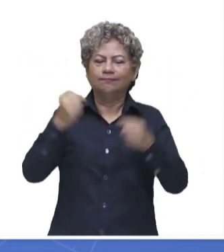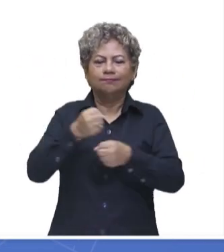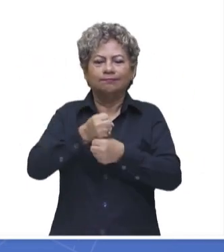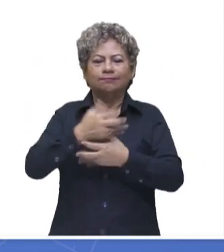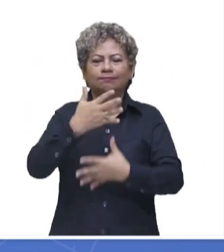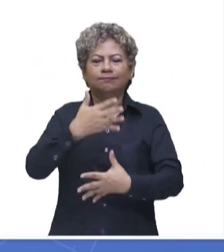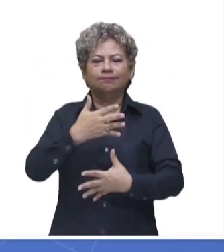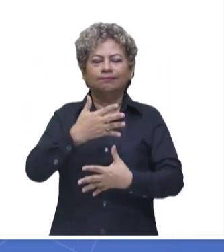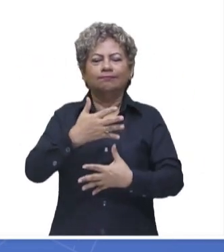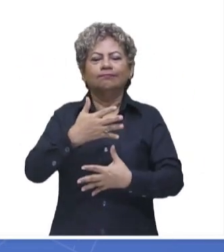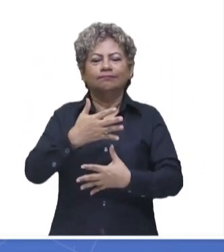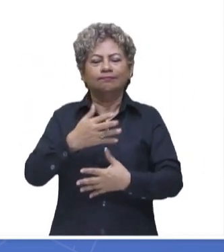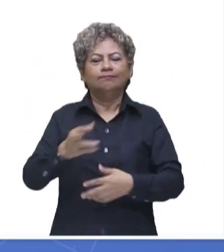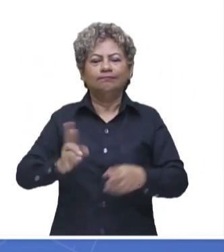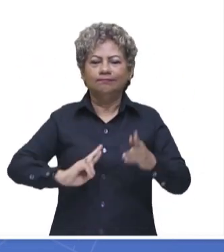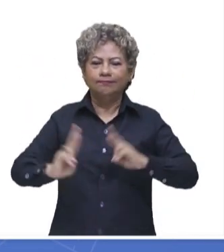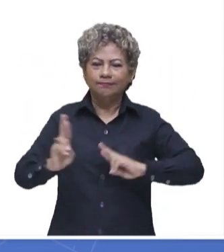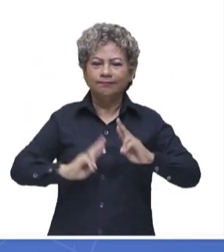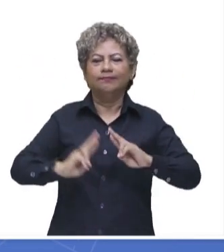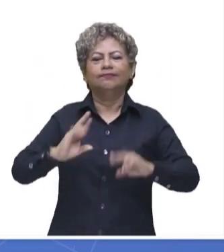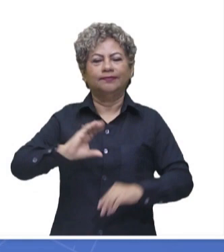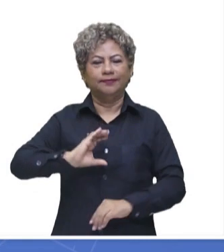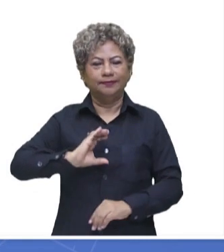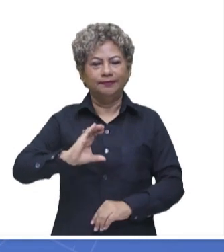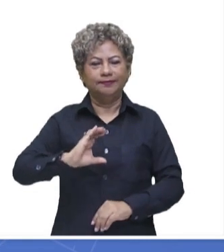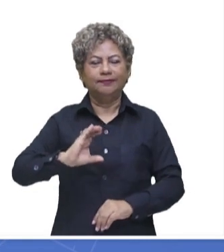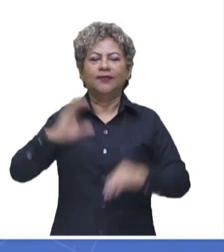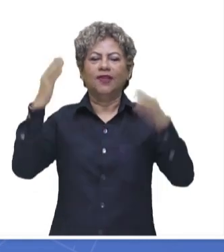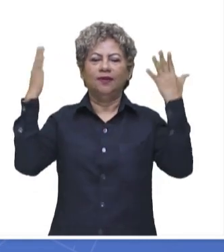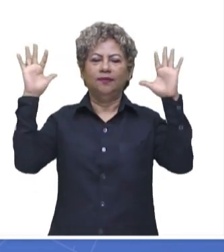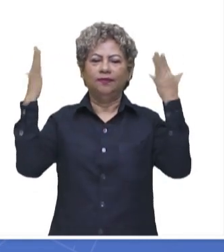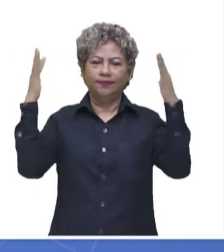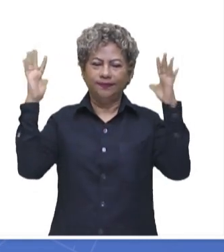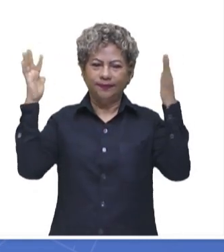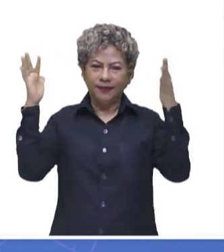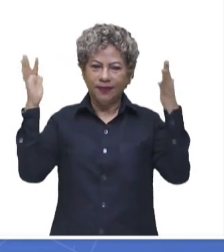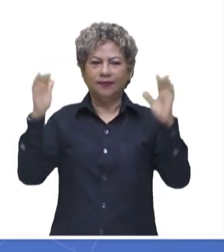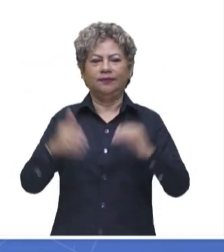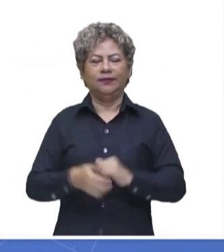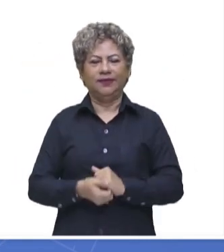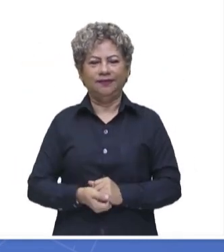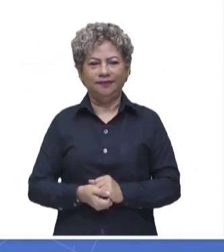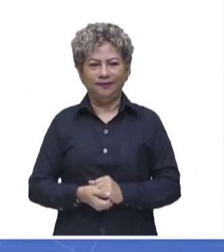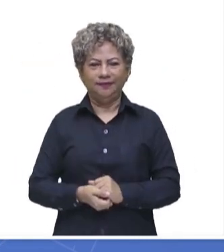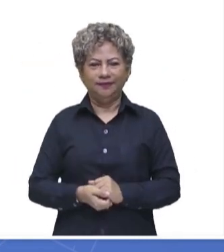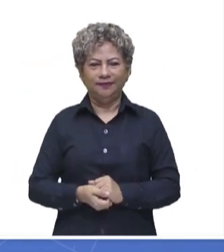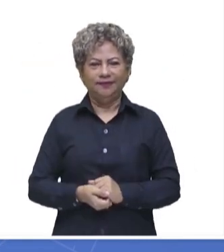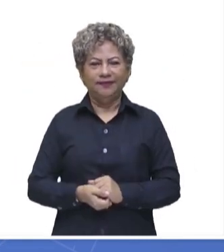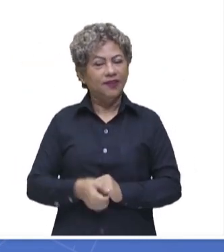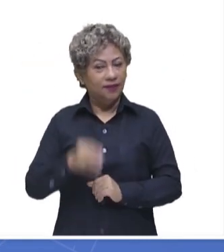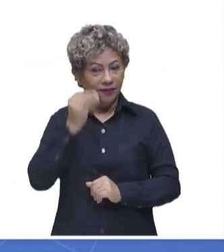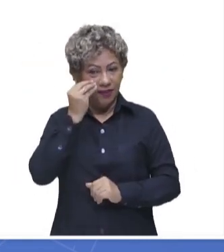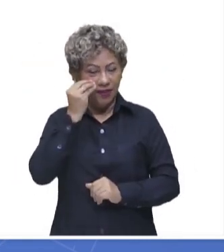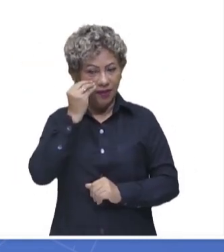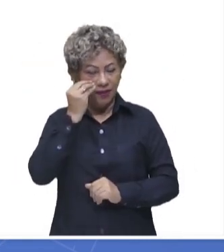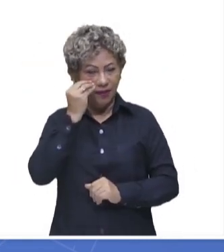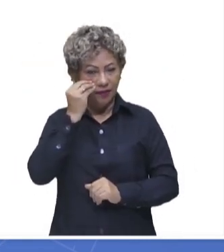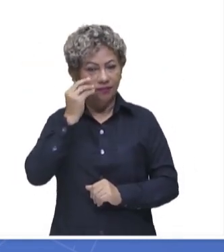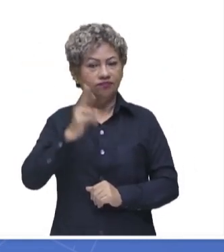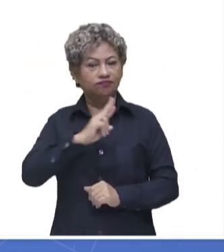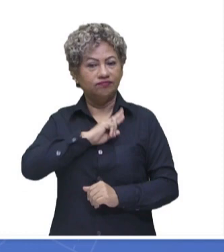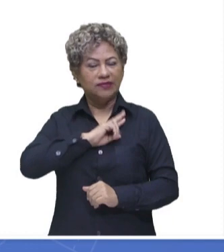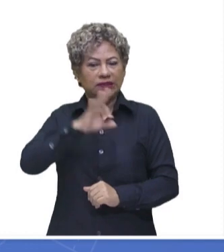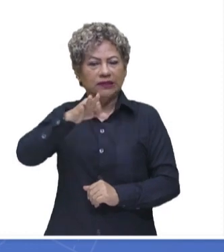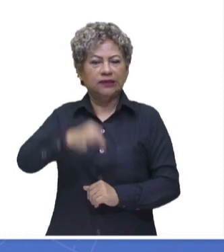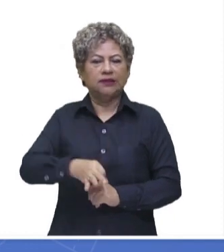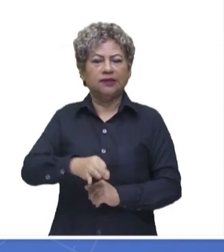Juruá, letra C, então a resposta correta, vamos mostrar nosso gabarito agora. Tá aí, resposta C, a menor extensão será aquela